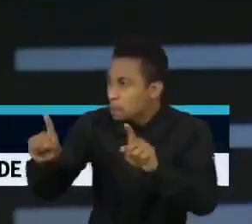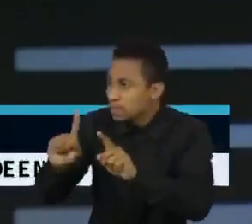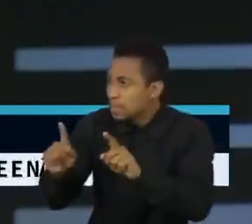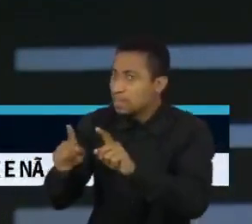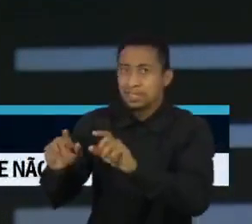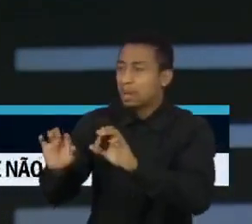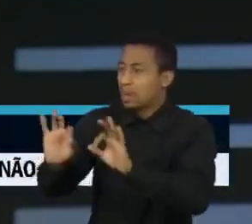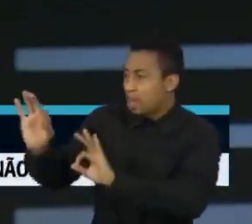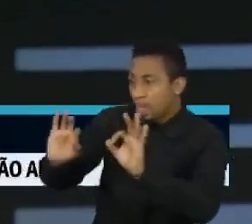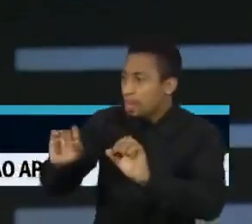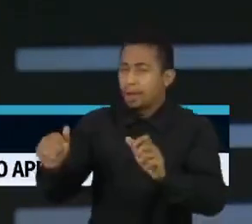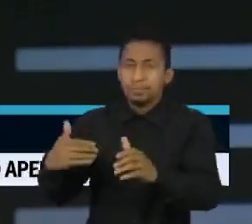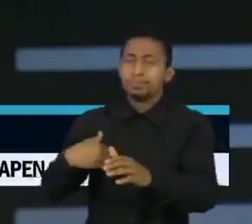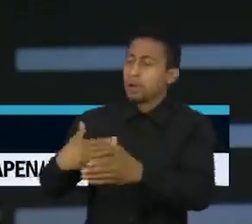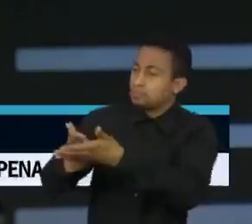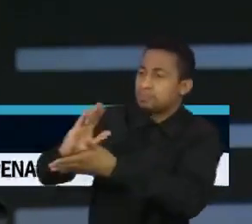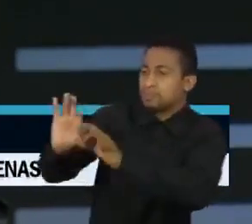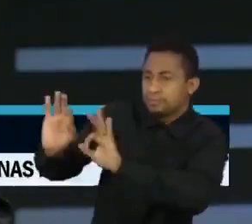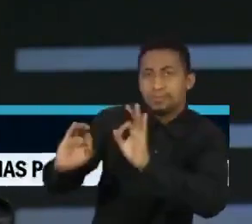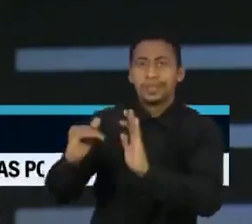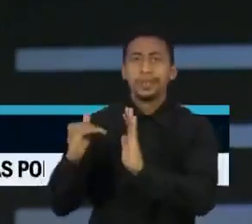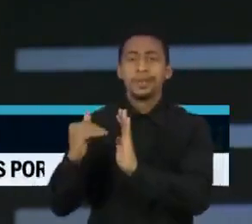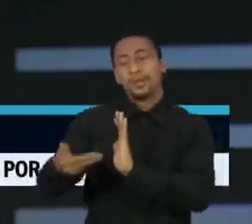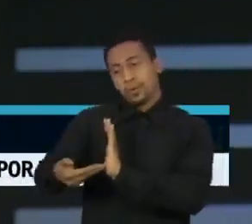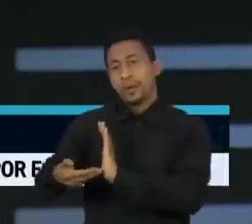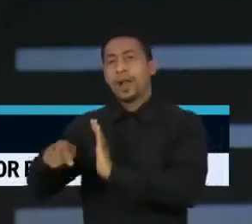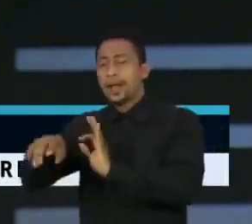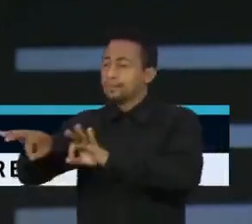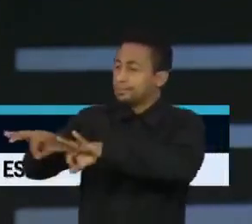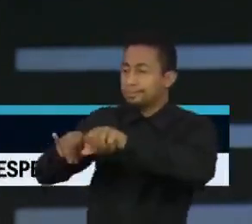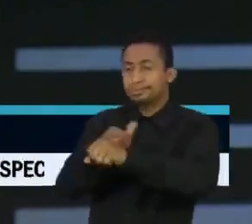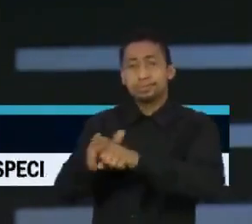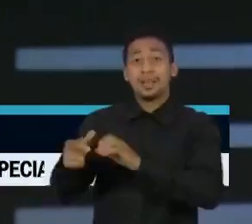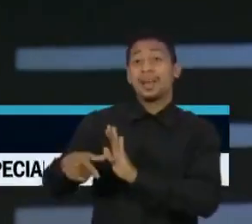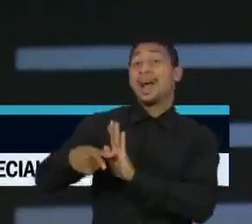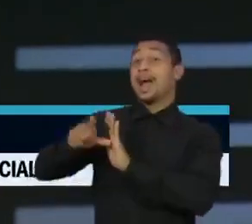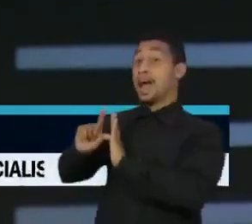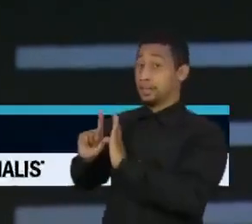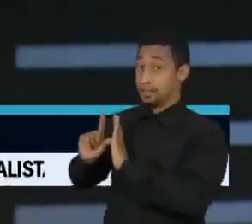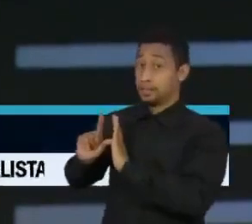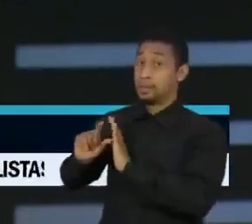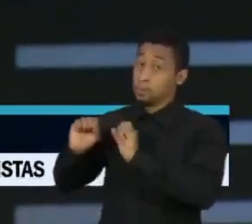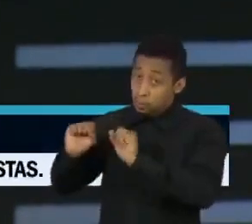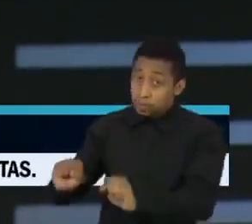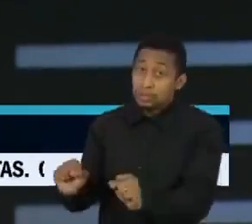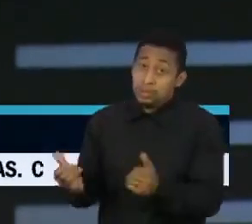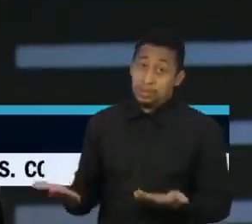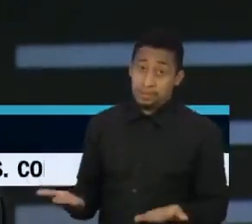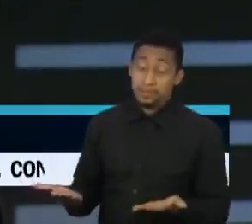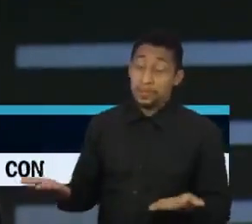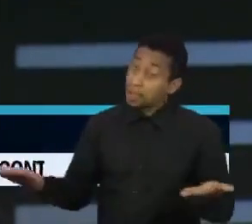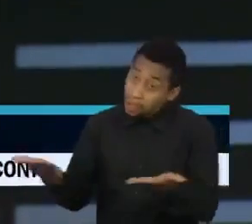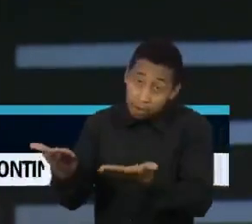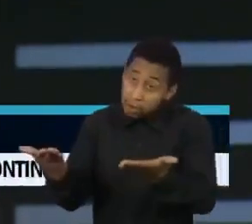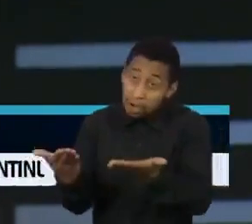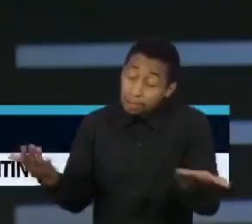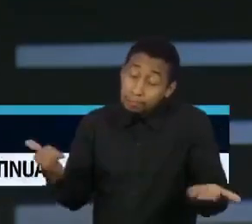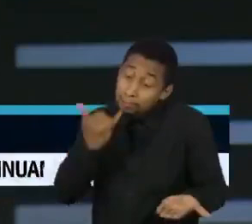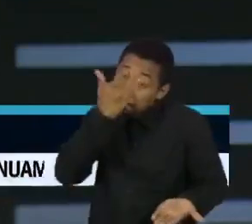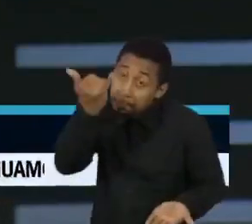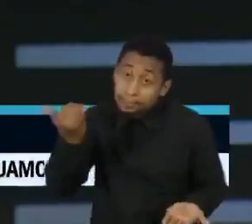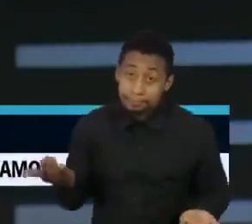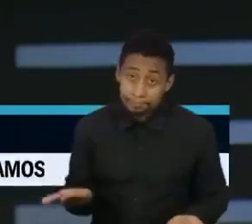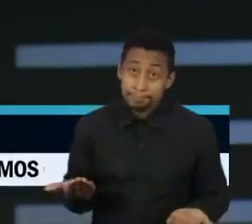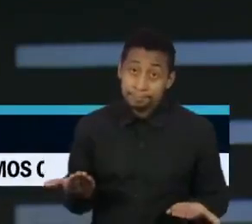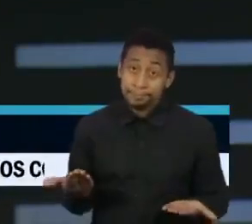pelo congresso todo um planejamento que tem que ser feito antes e não foi feito então isso está caindo no colo não deles